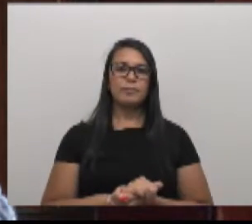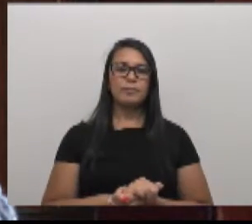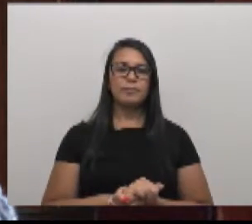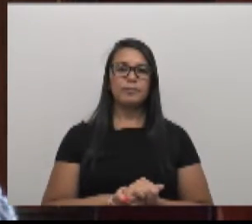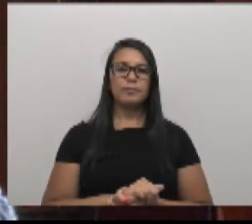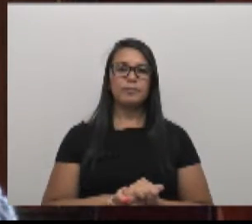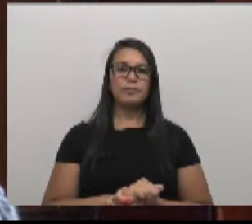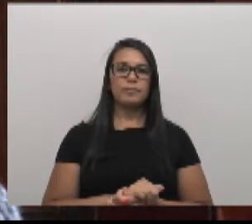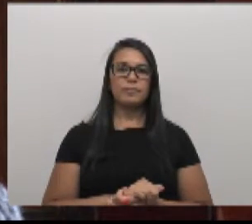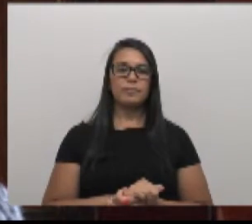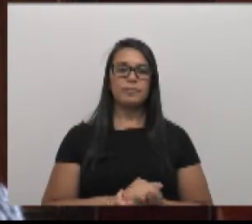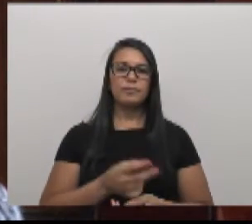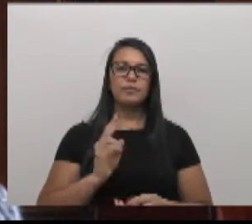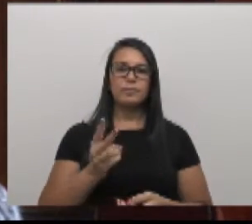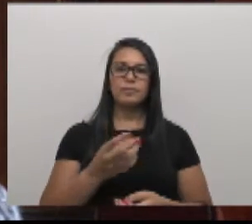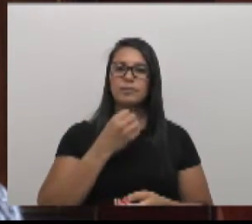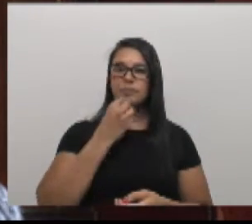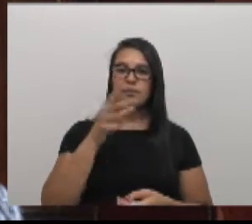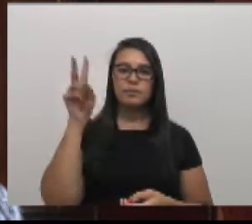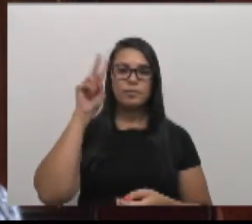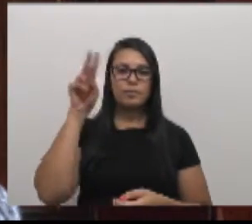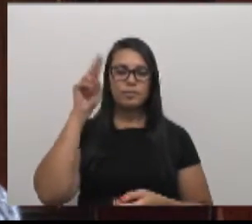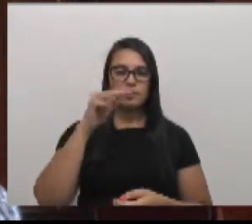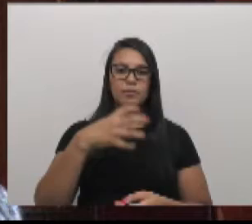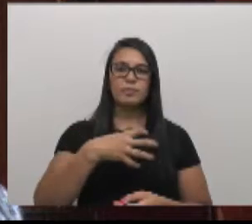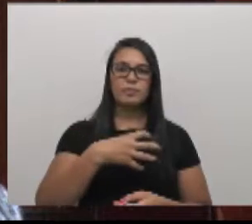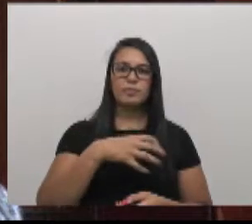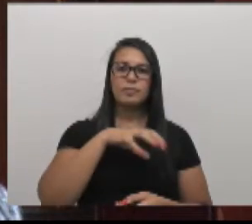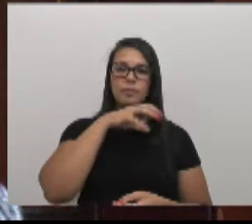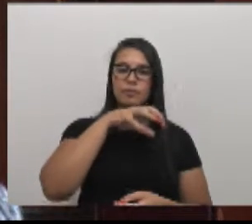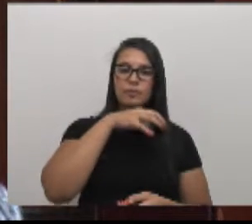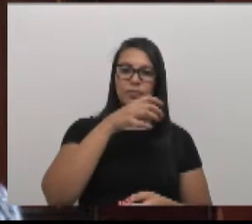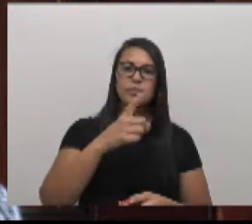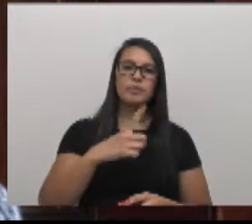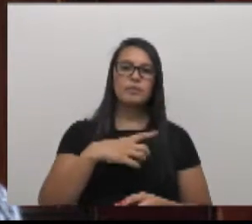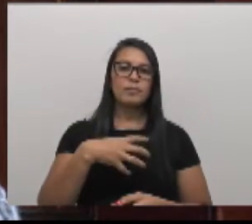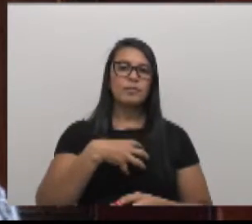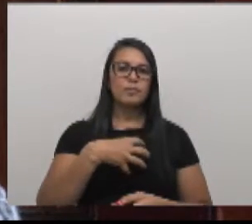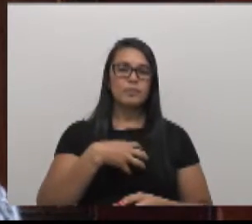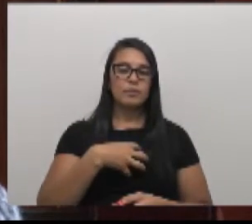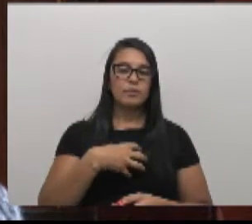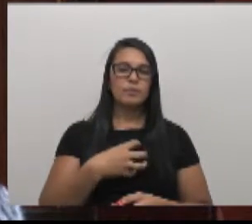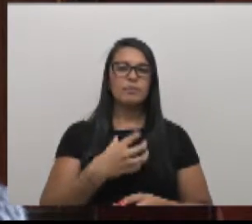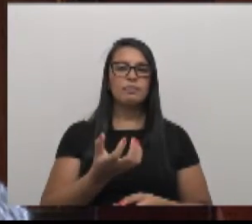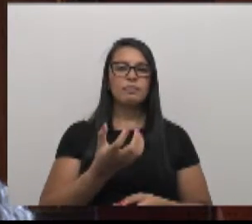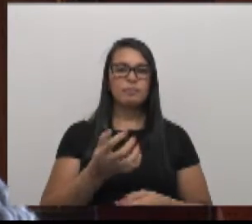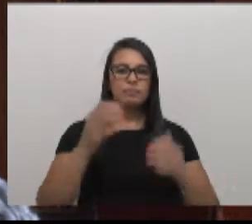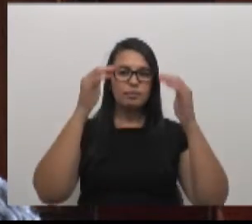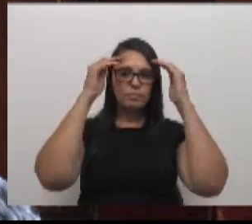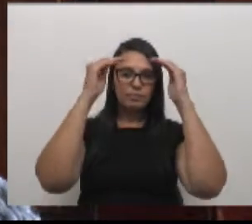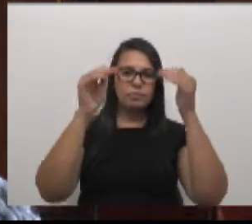Então é sempre bom lembrar que os animais têm sentimentos, merecem carinho, respeito.